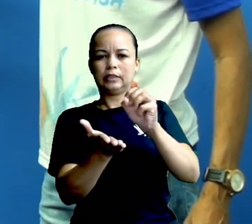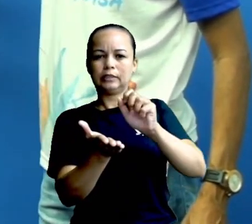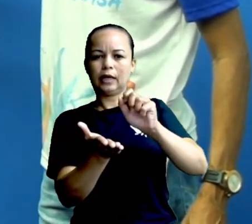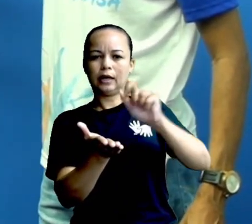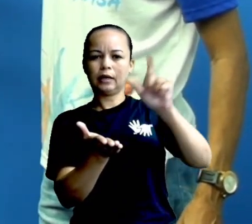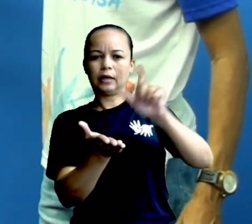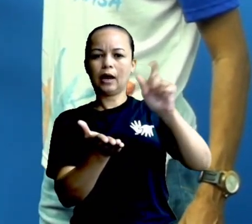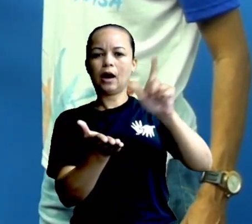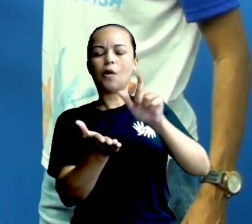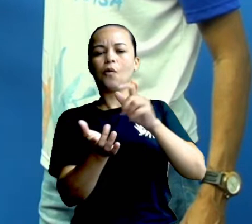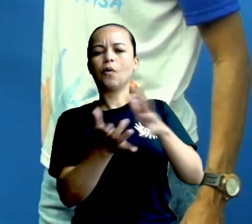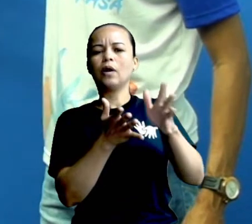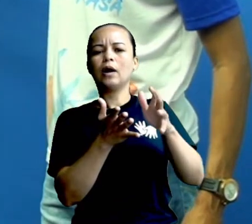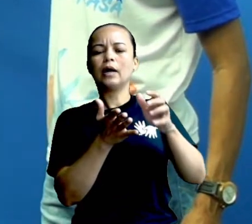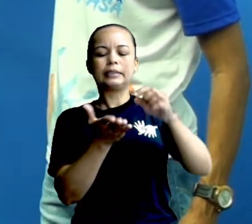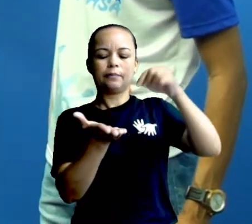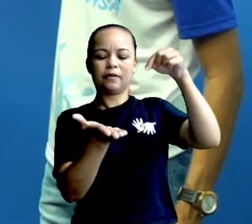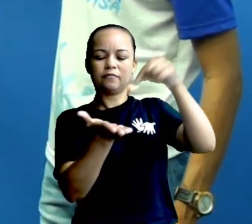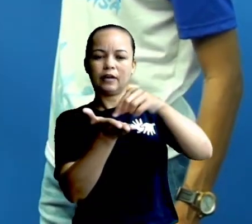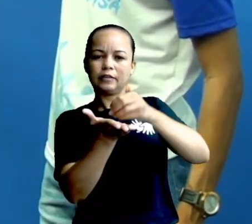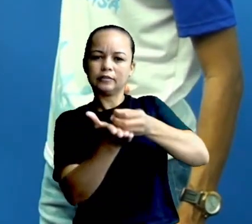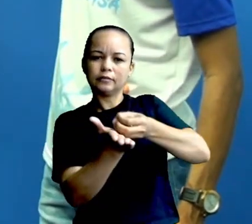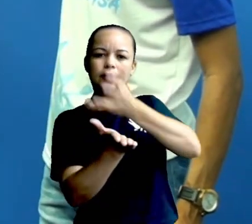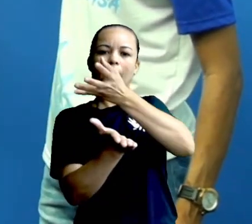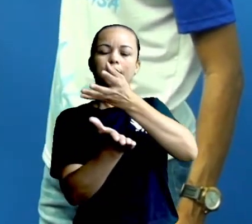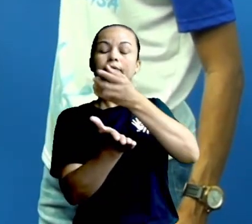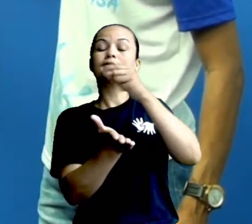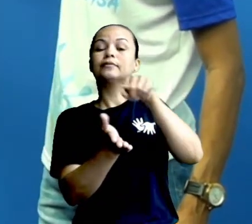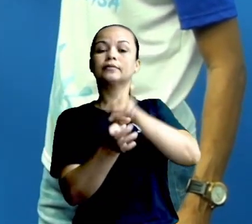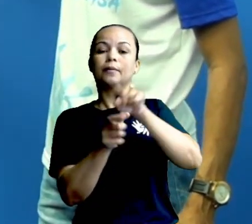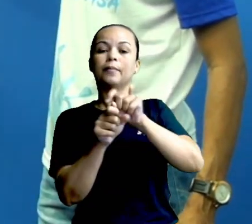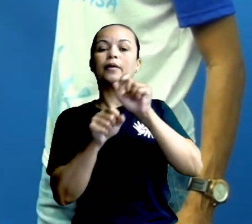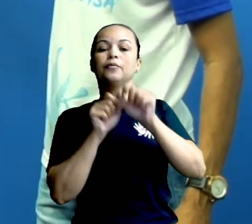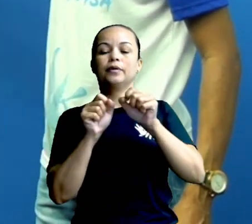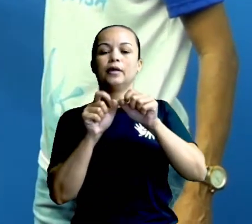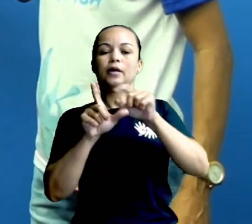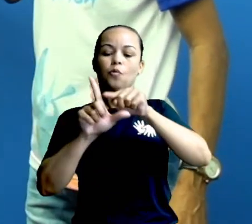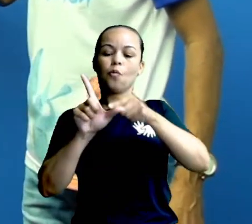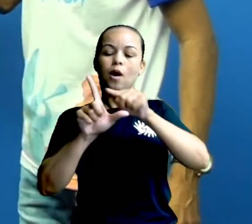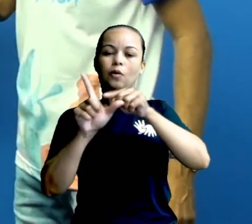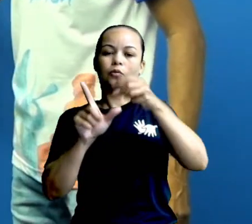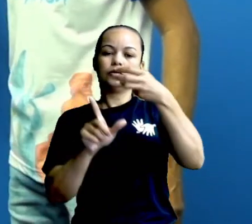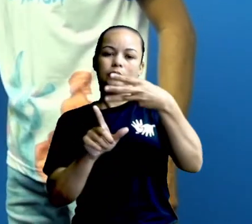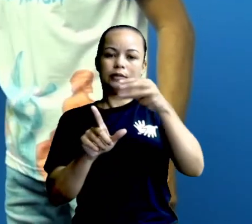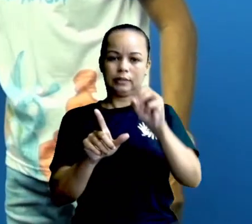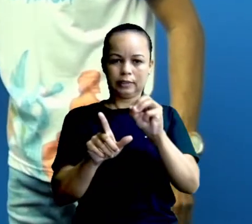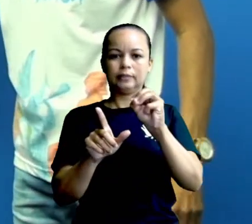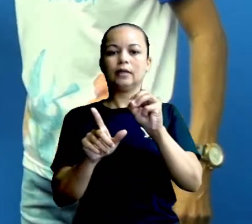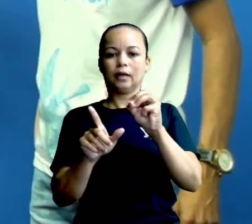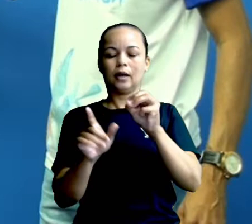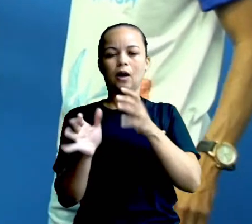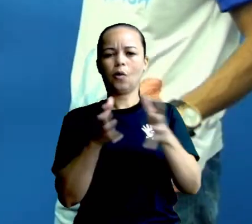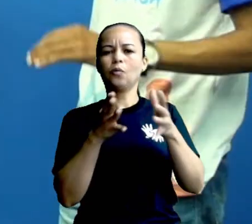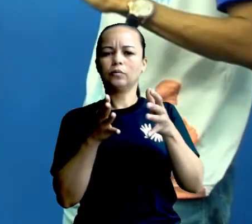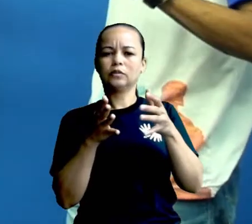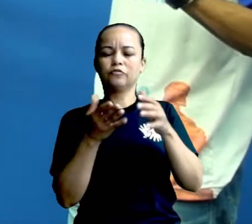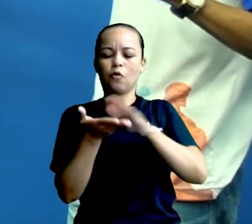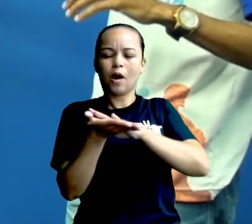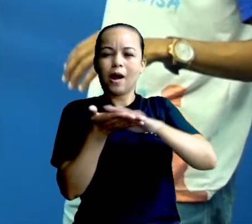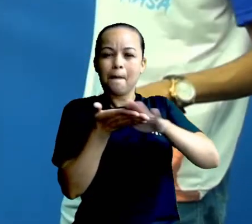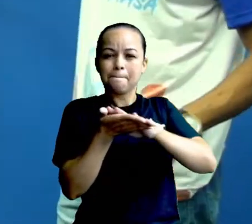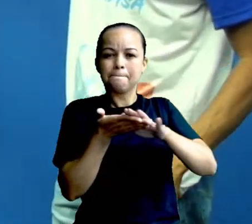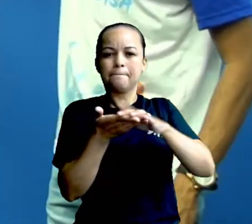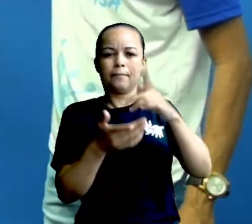ângulo de 30 graus, ele vai sair também com um ângulo de 30 graus, somente se a superfície for totalmente